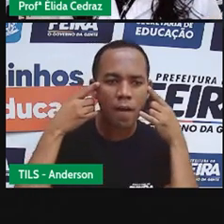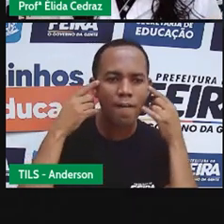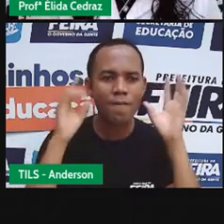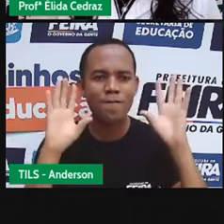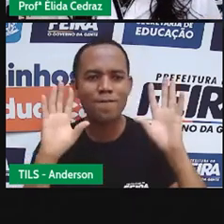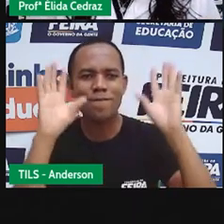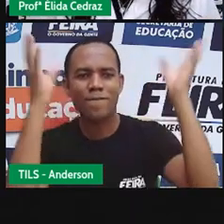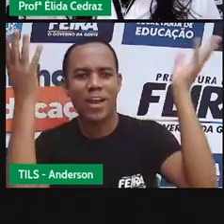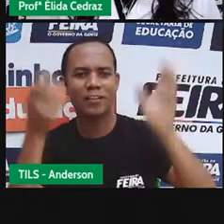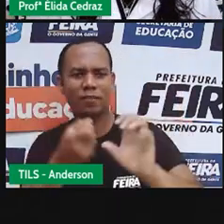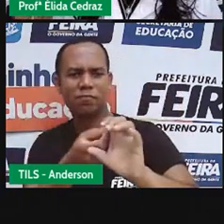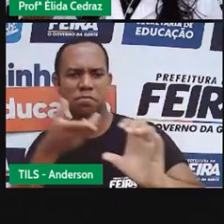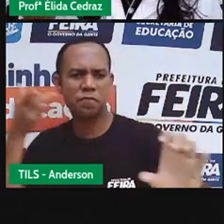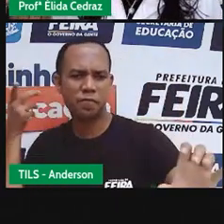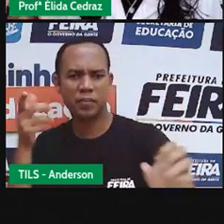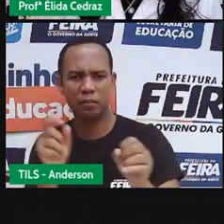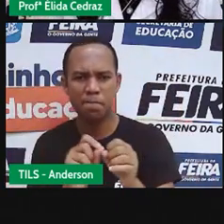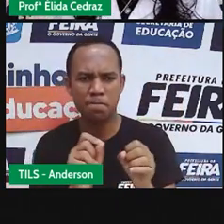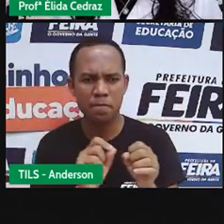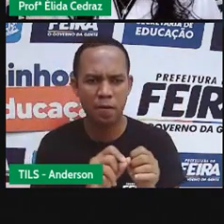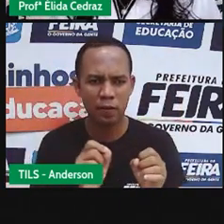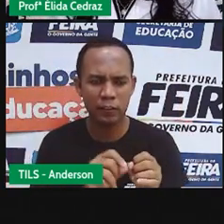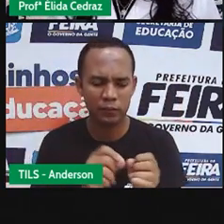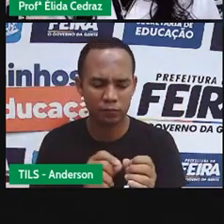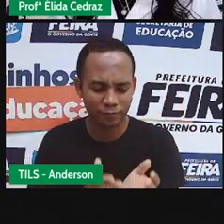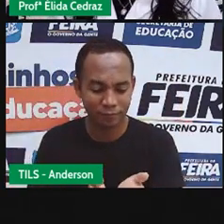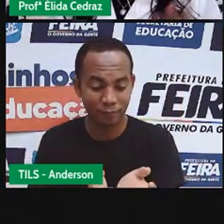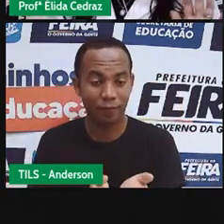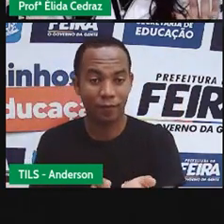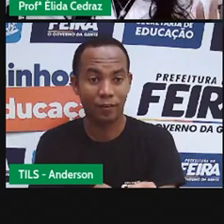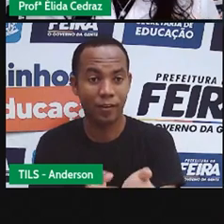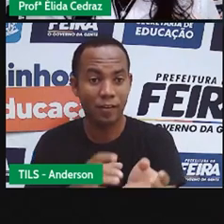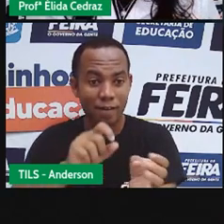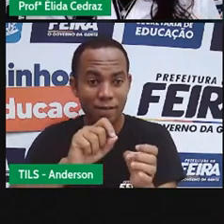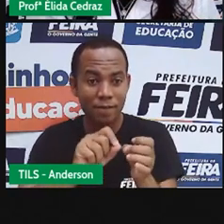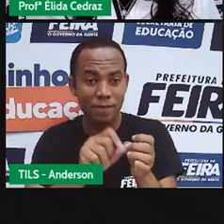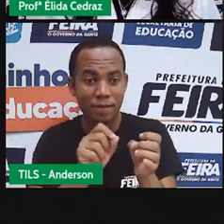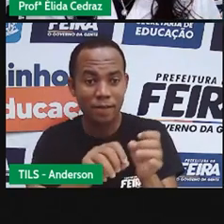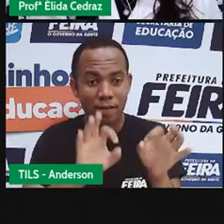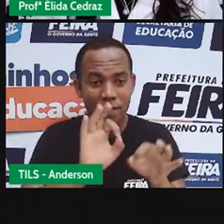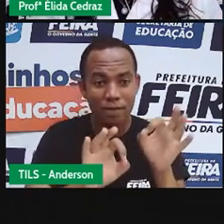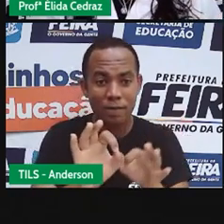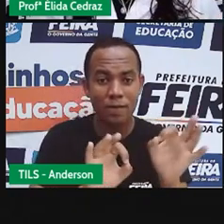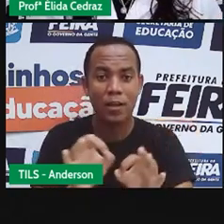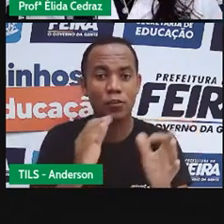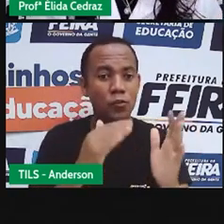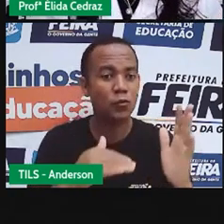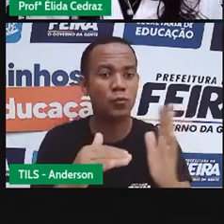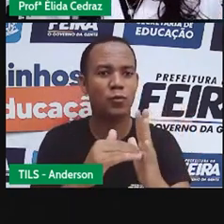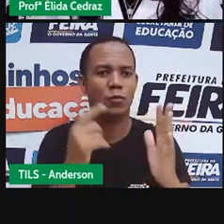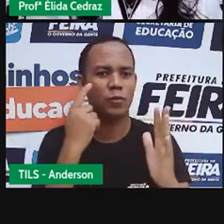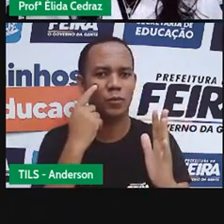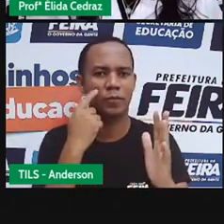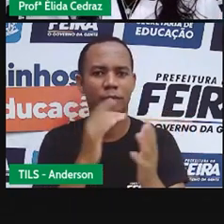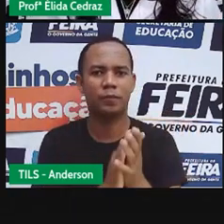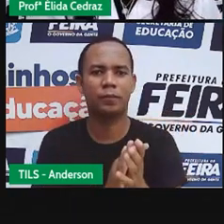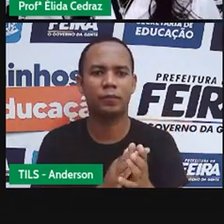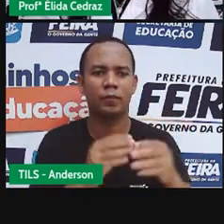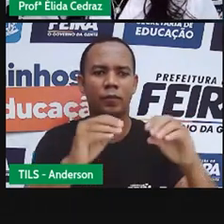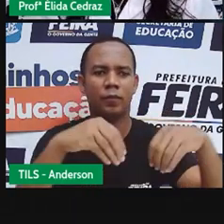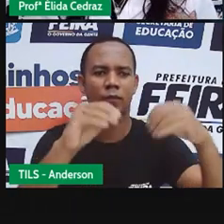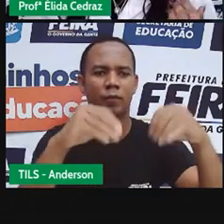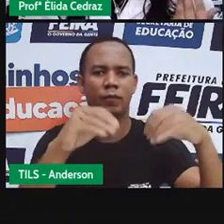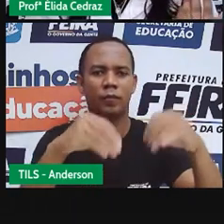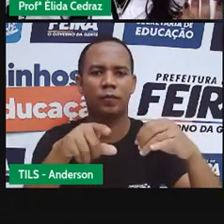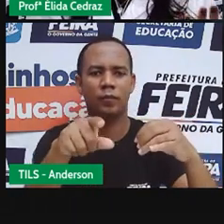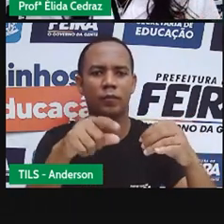festividades, arco e flecha, a estrutura da horta e muitas outras coisas. Com a palha,